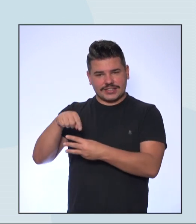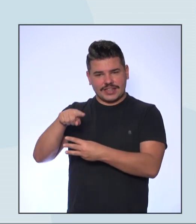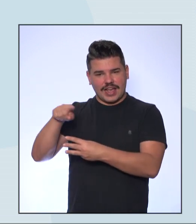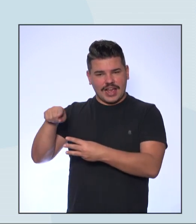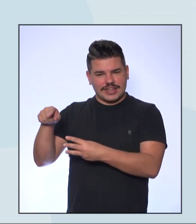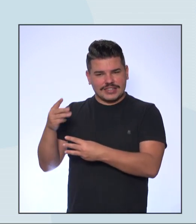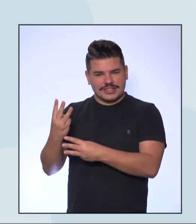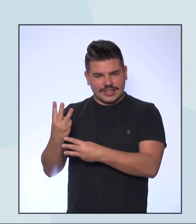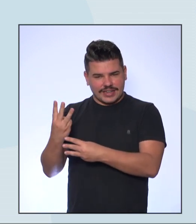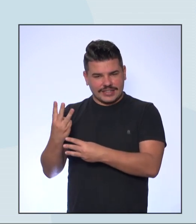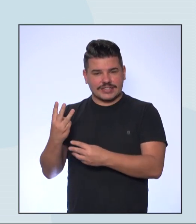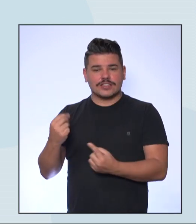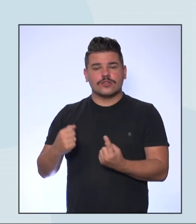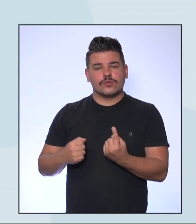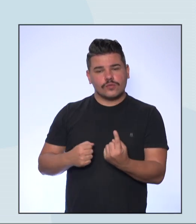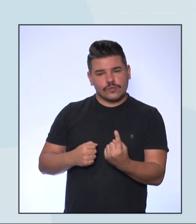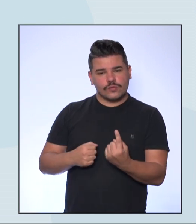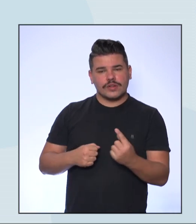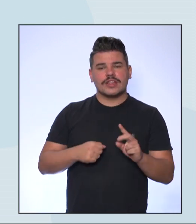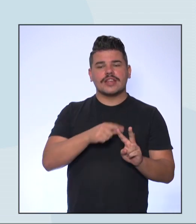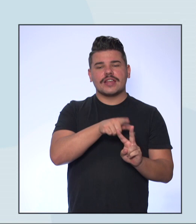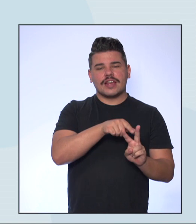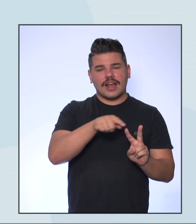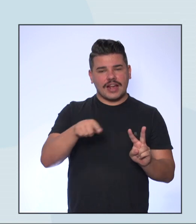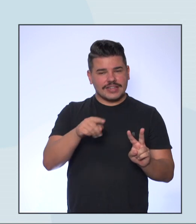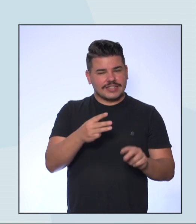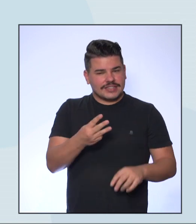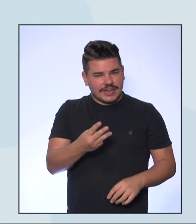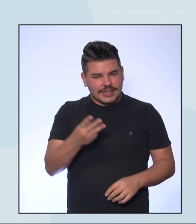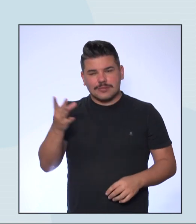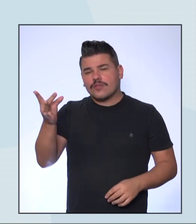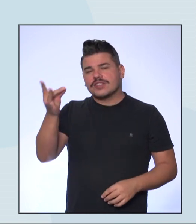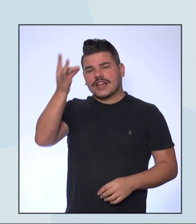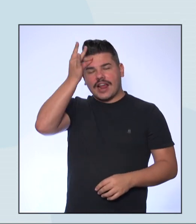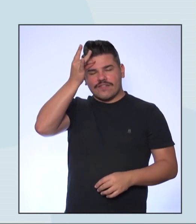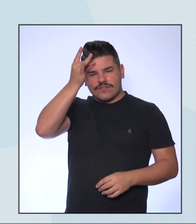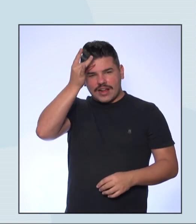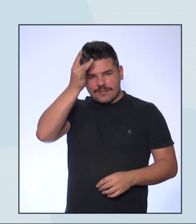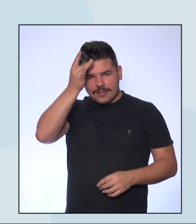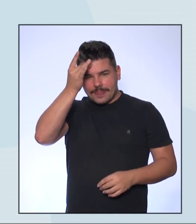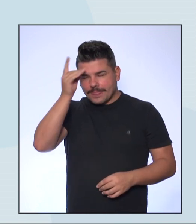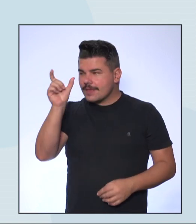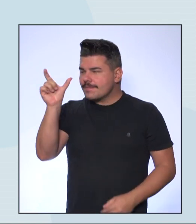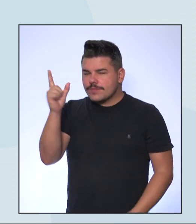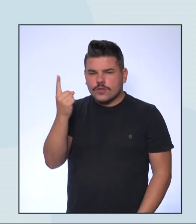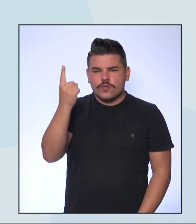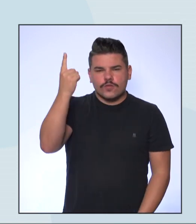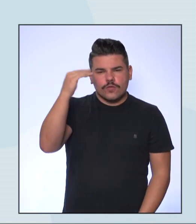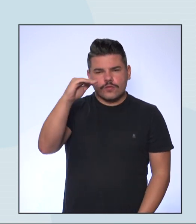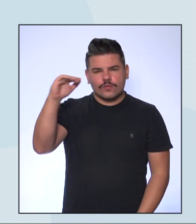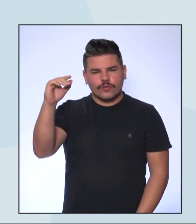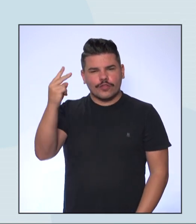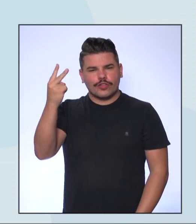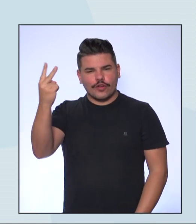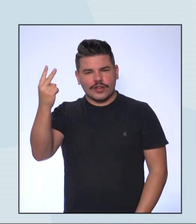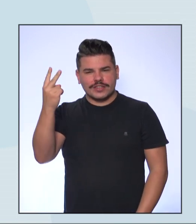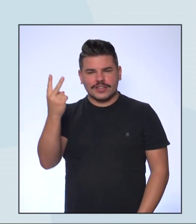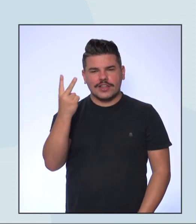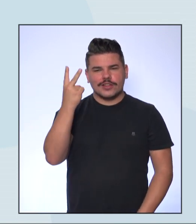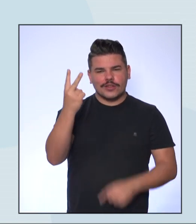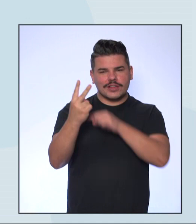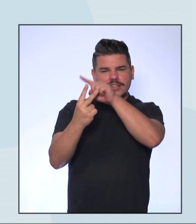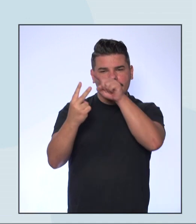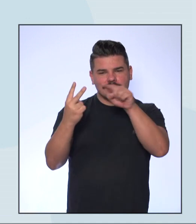3. Tem várias musiquinhas aí, né? Façam essa disputa aí, escolham a melhor música, né? Fico